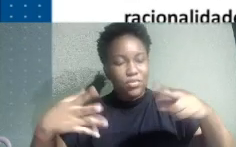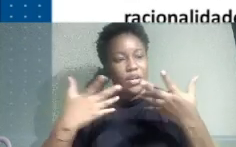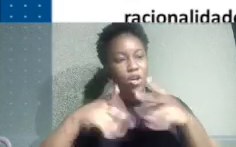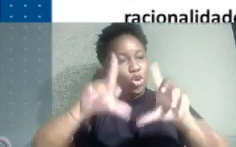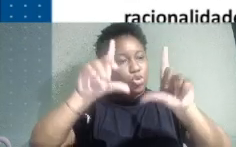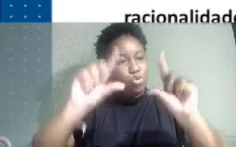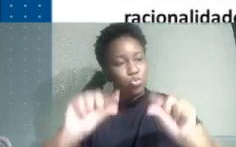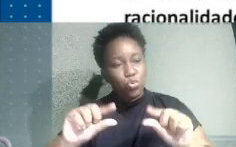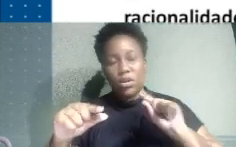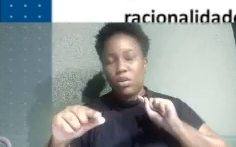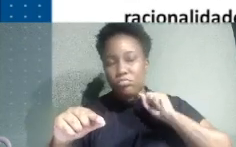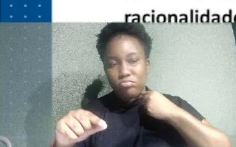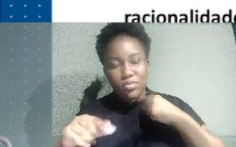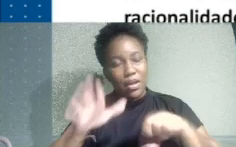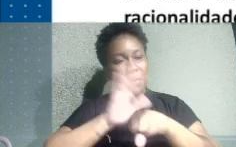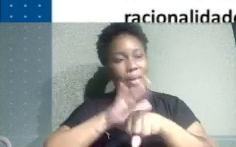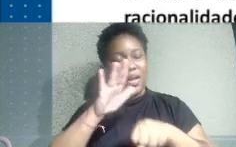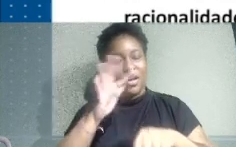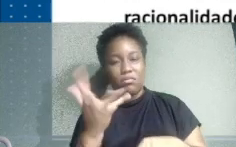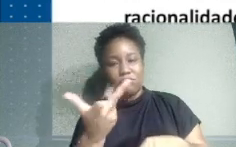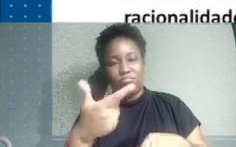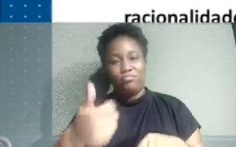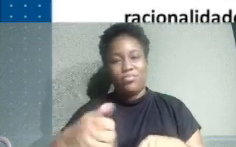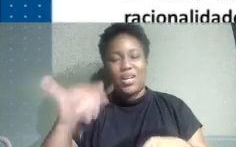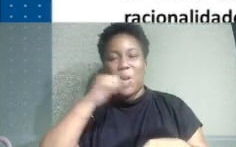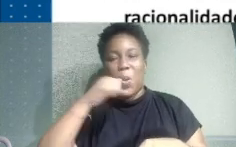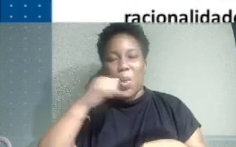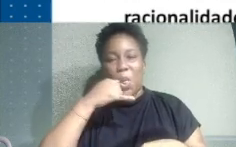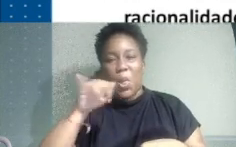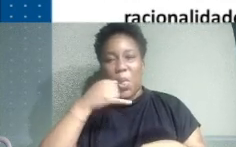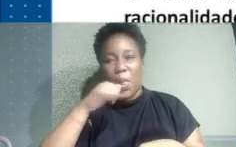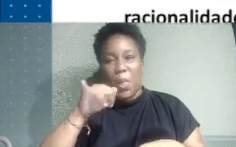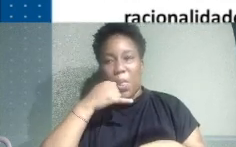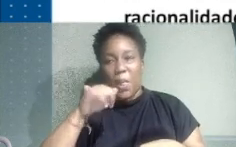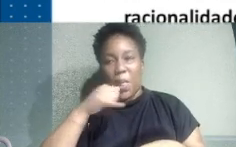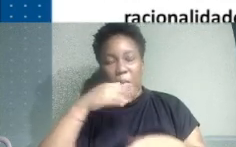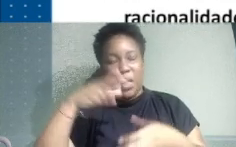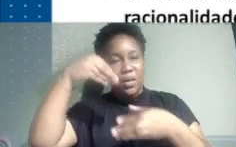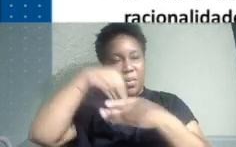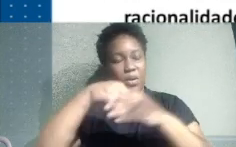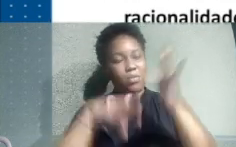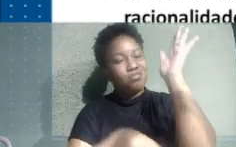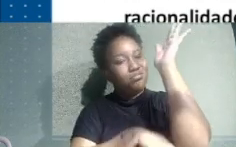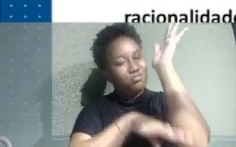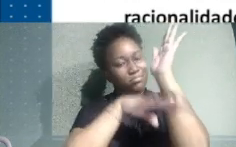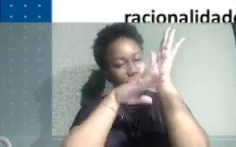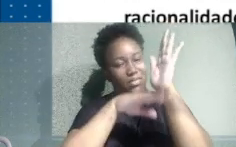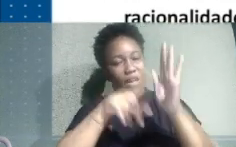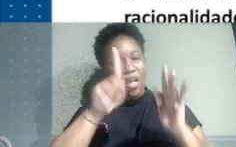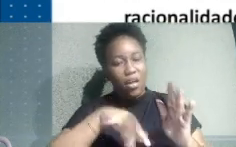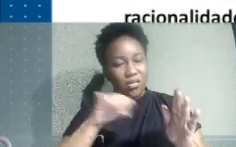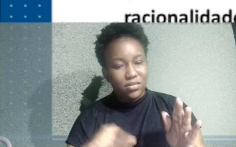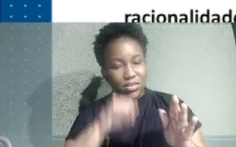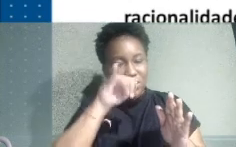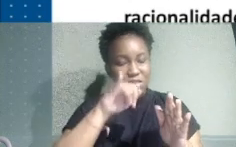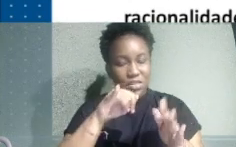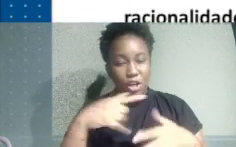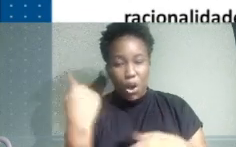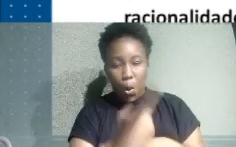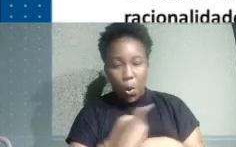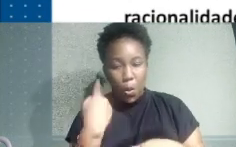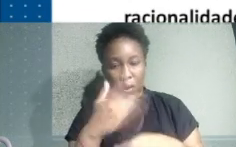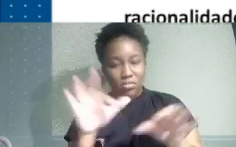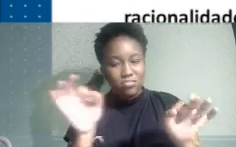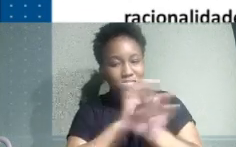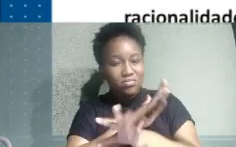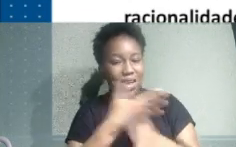sempre uma maior eficiência energética também dentro das edificações. Isso é muito importante. Pessoal, para a gente fechar a nossa aula